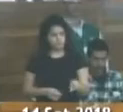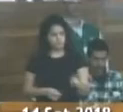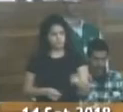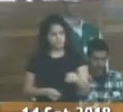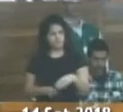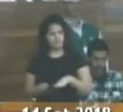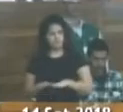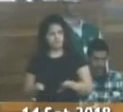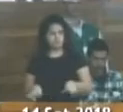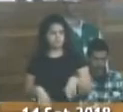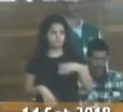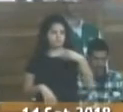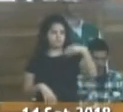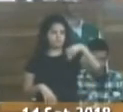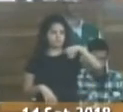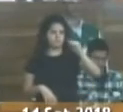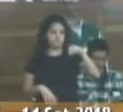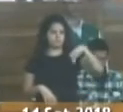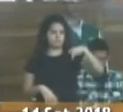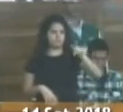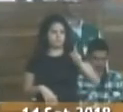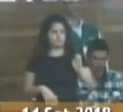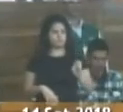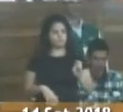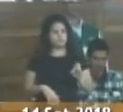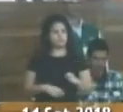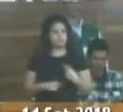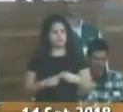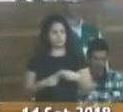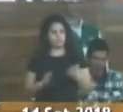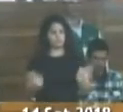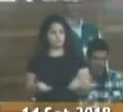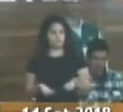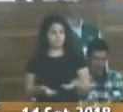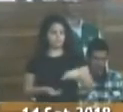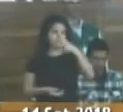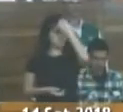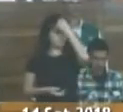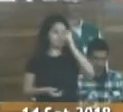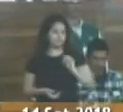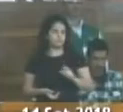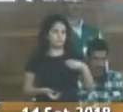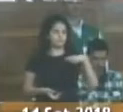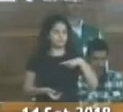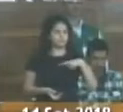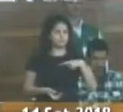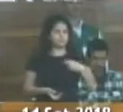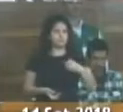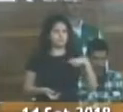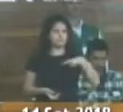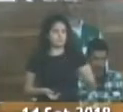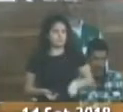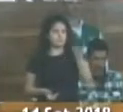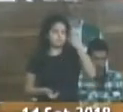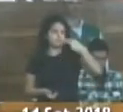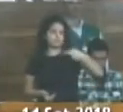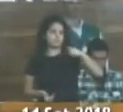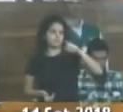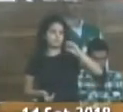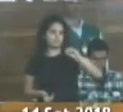Angra dos Reis tem mais de 70% dos mangues aterrados pelos